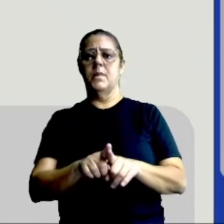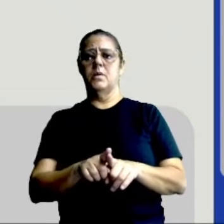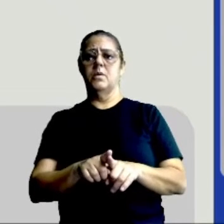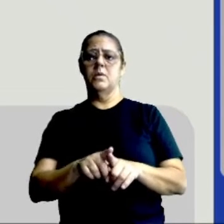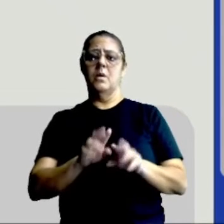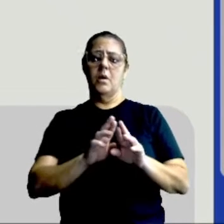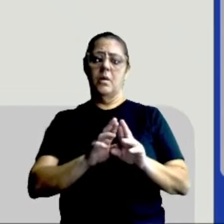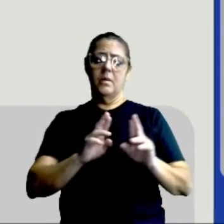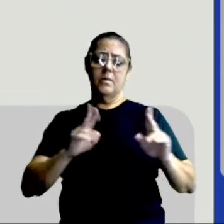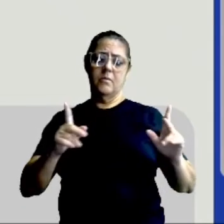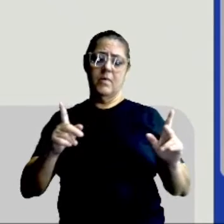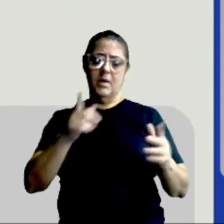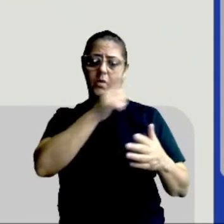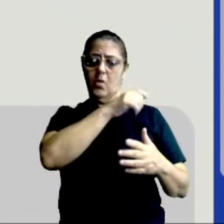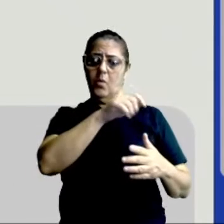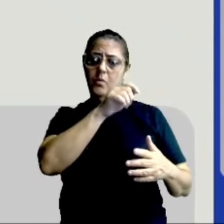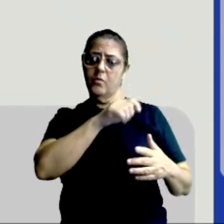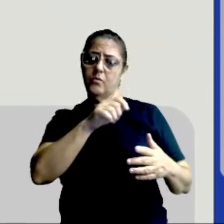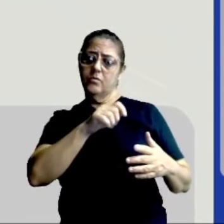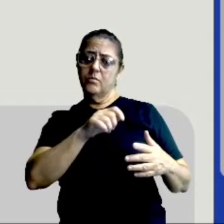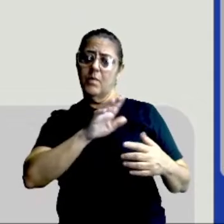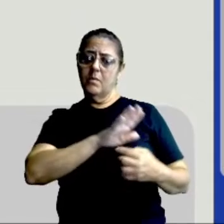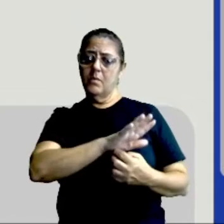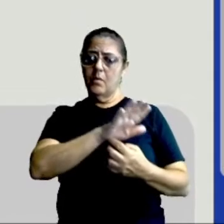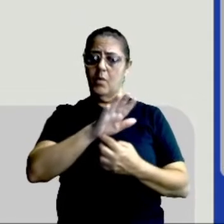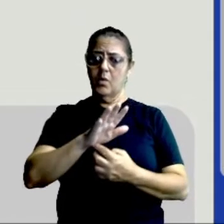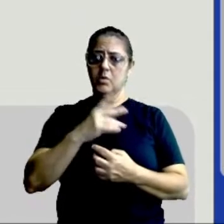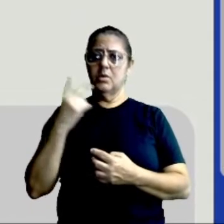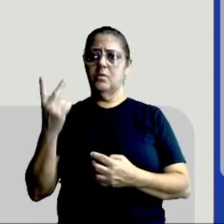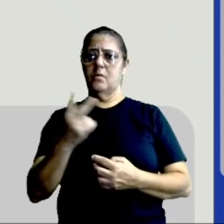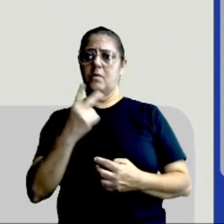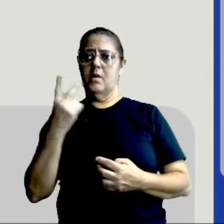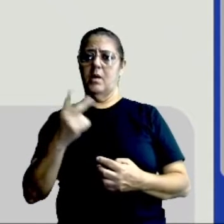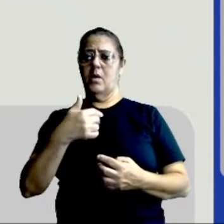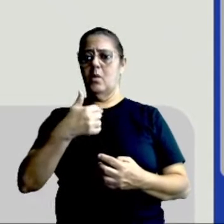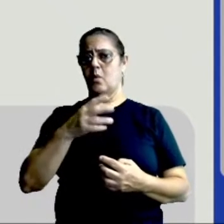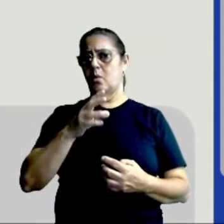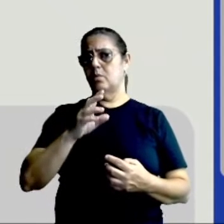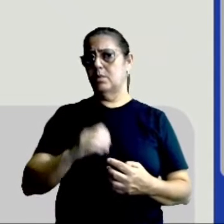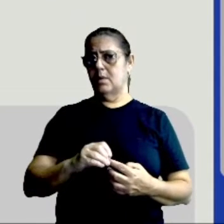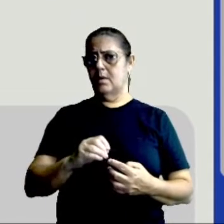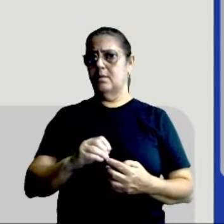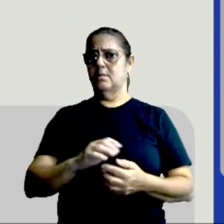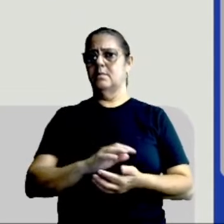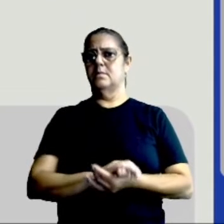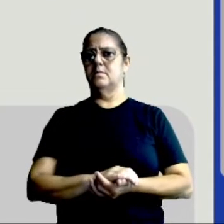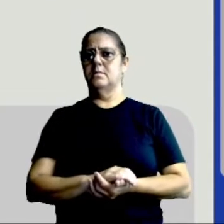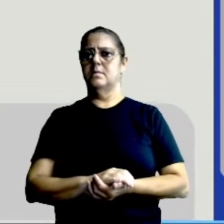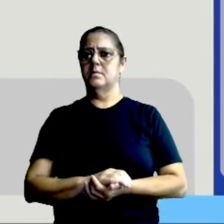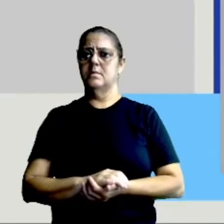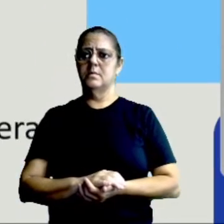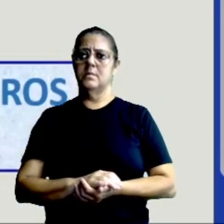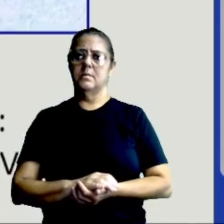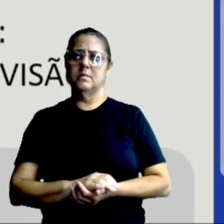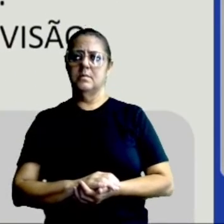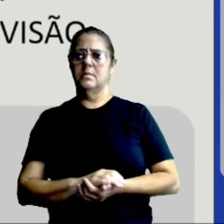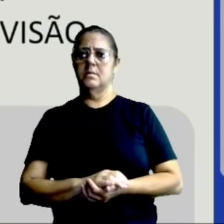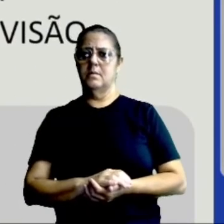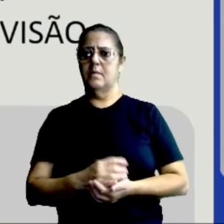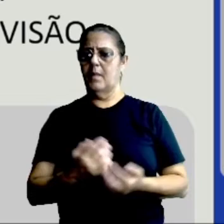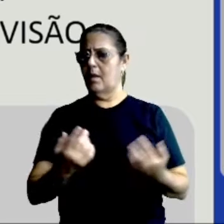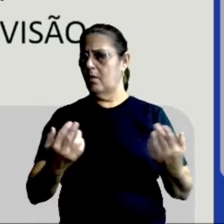operações diferentes quanto números diferentes, mas representando o mesmo valor. O número 10 neste caso, tá bom? Isso é